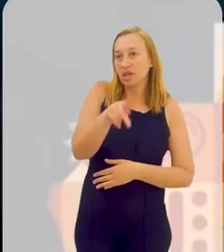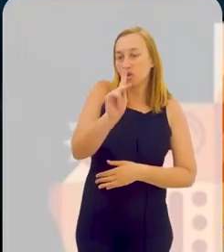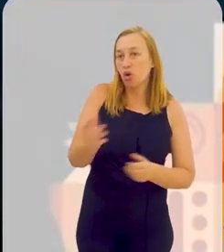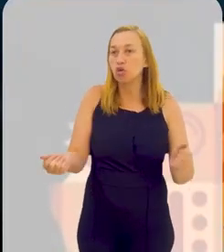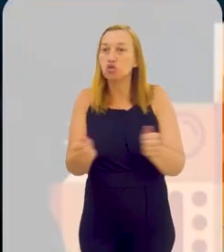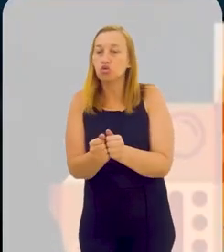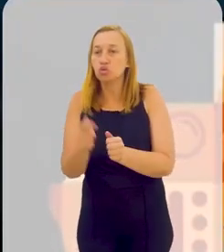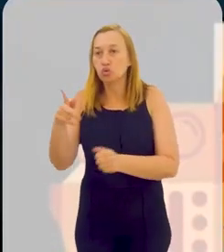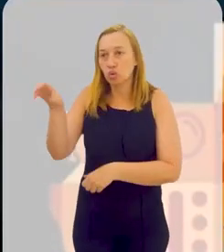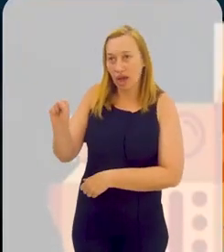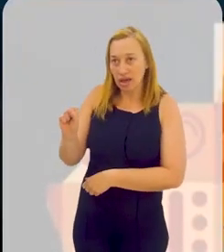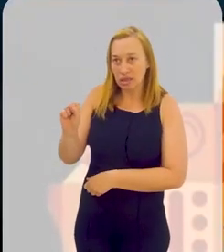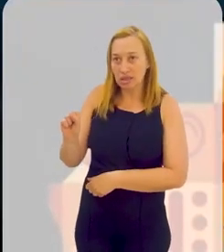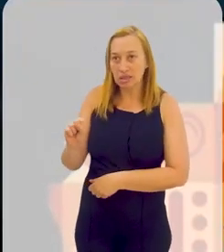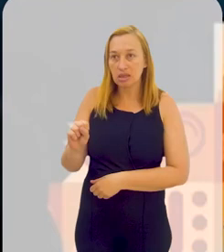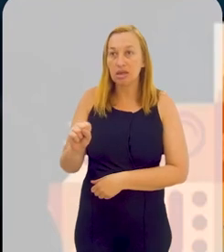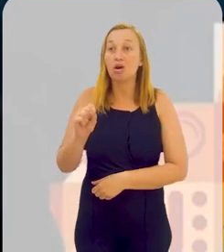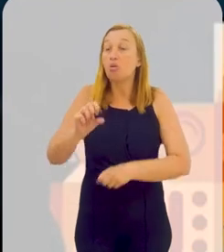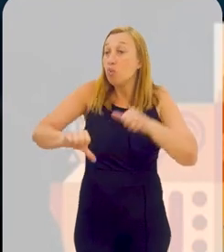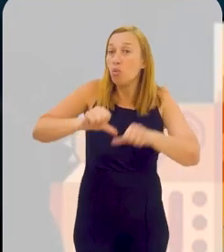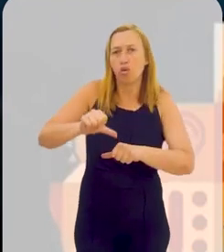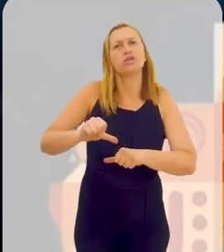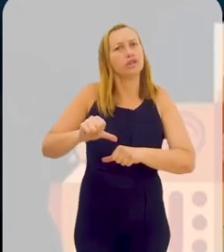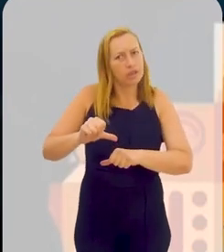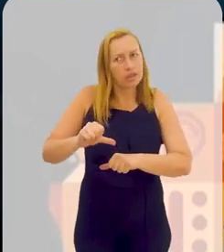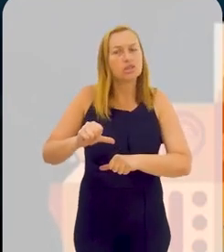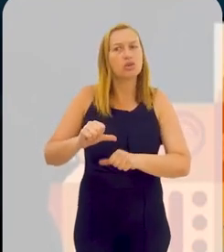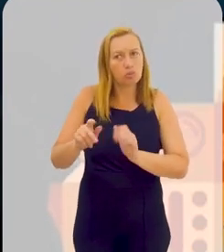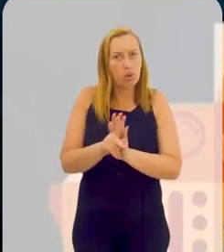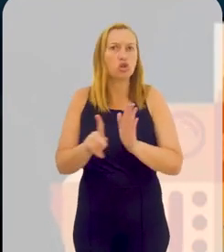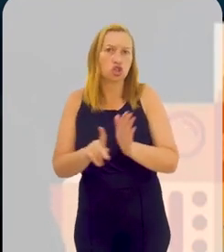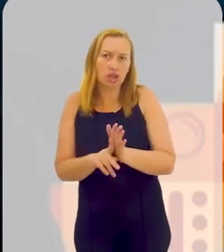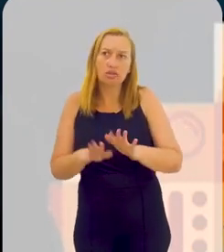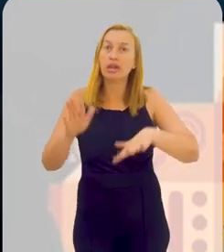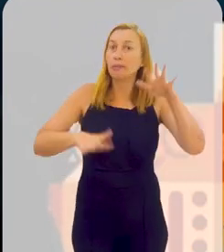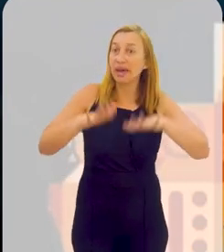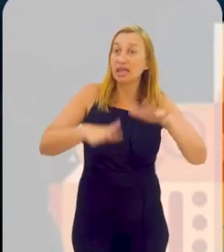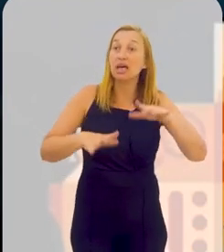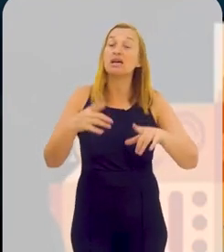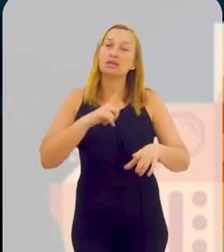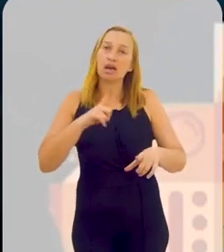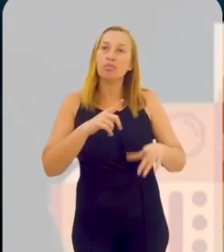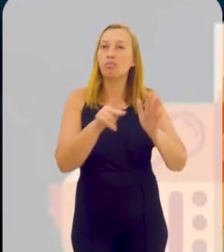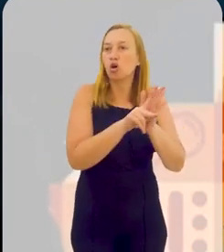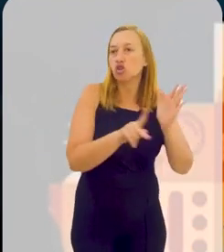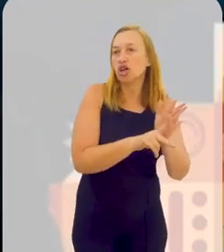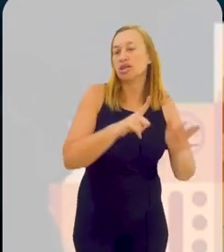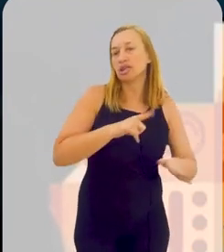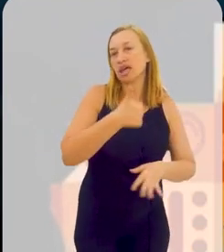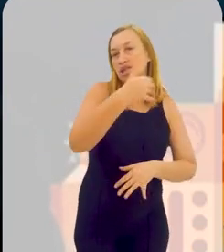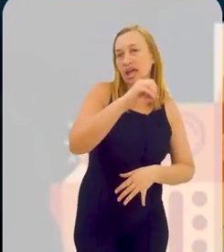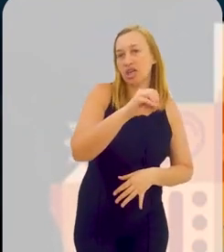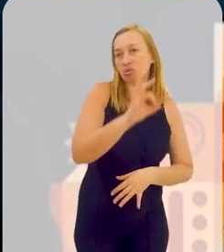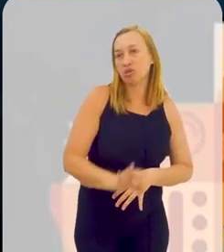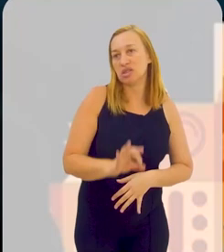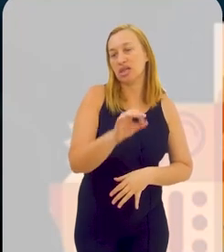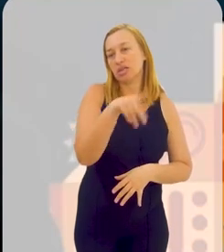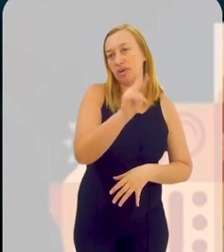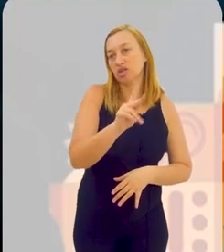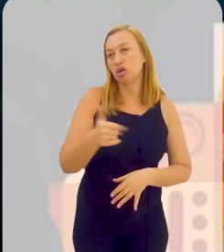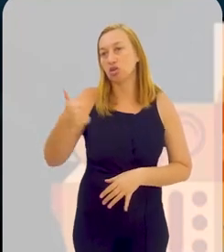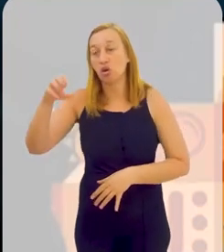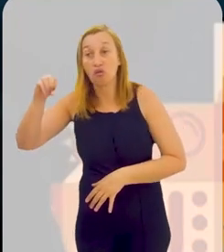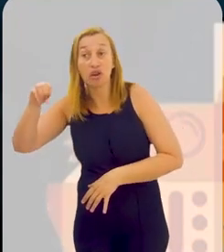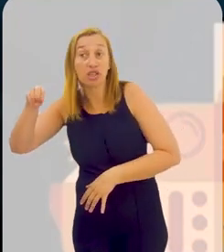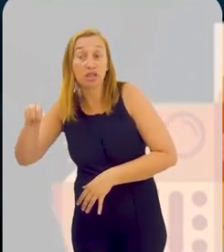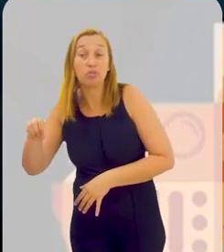é petróleo junto com gás. Inclusive, muda muito de projeto a projeto. Tem projetos que têm 10% de